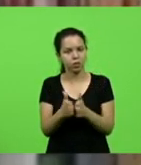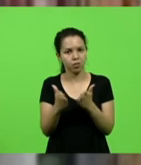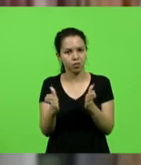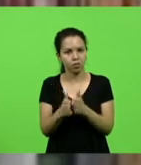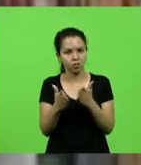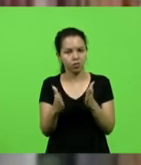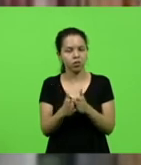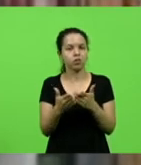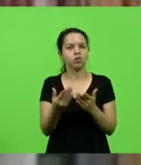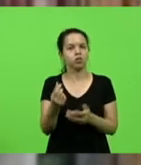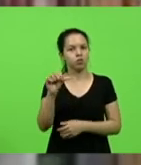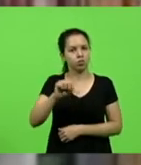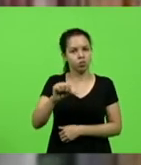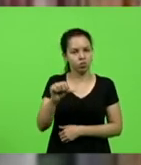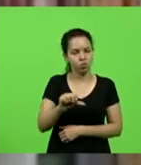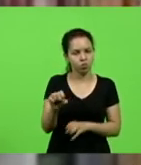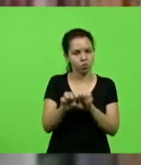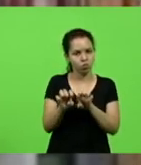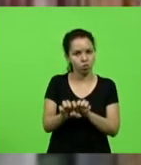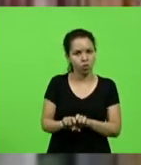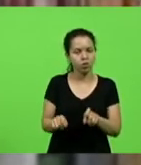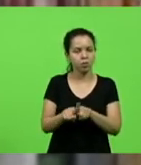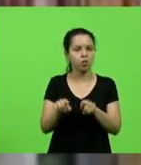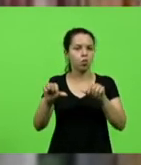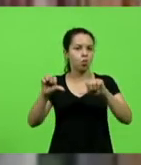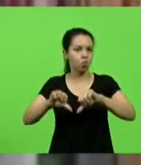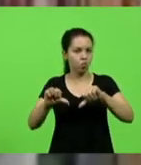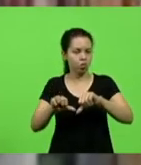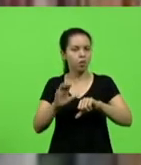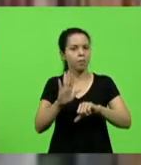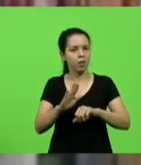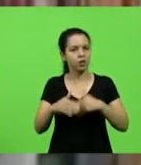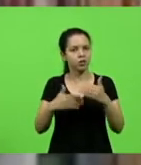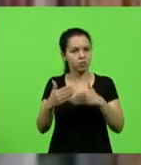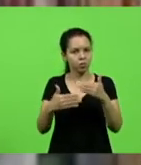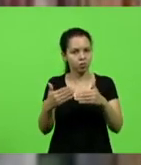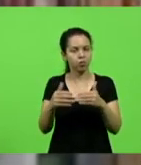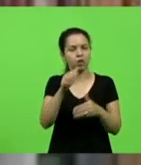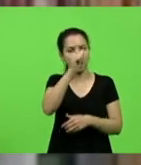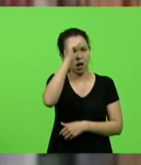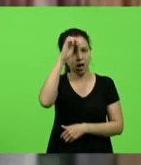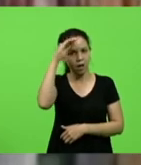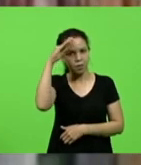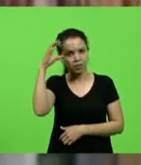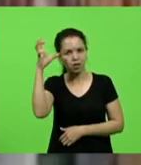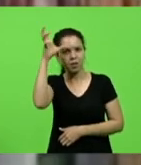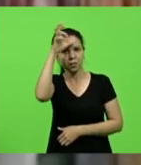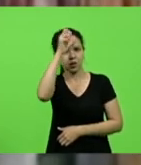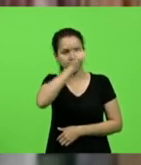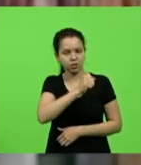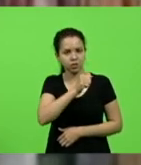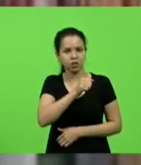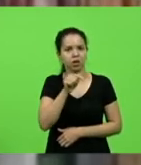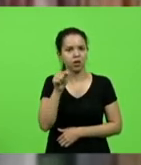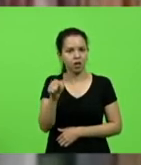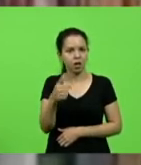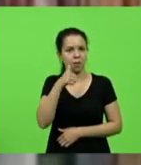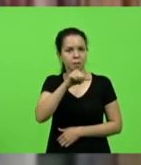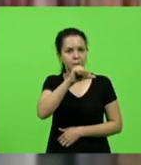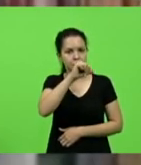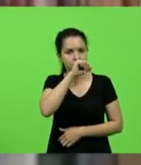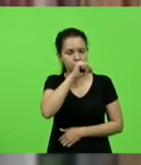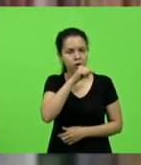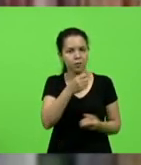condições estruturais ruins, e ainda assim foi alfabetizado. A história conta que ele foi alfabetizado pela mãe, às vezes